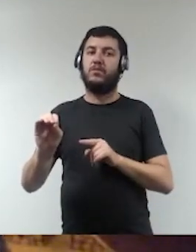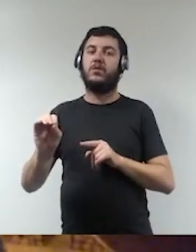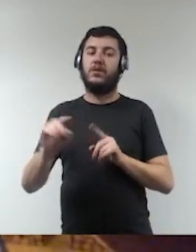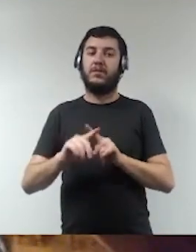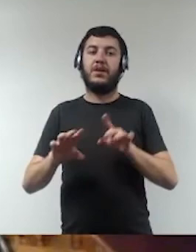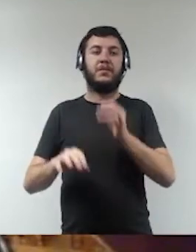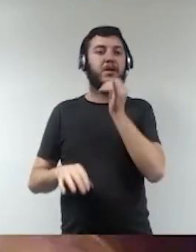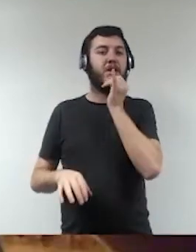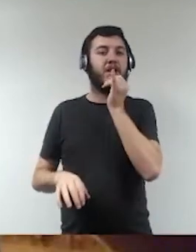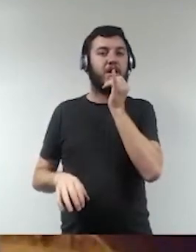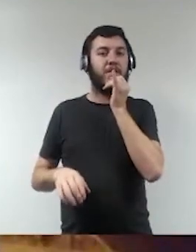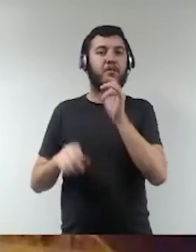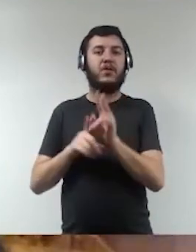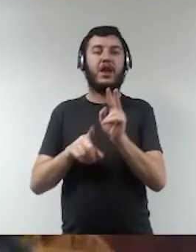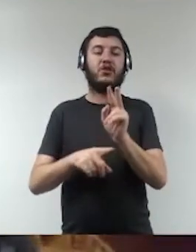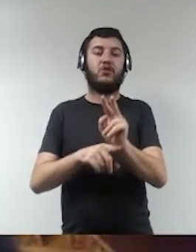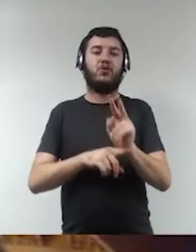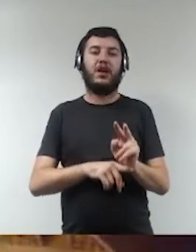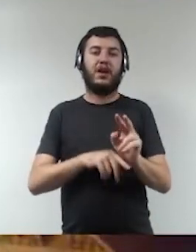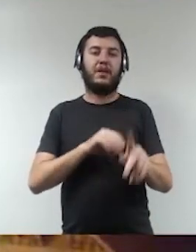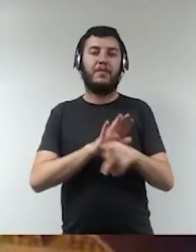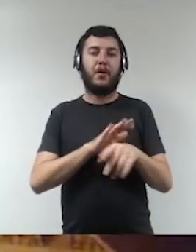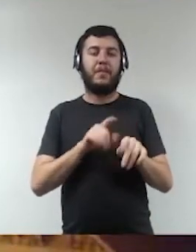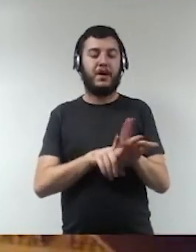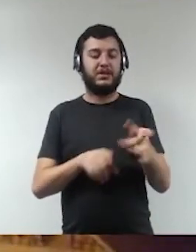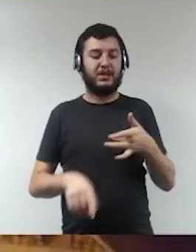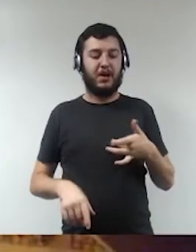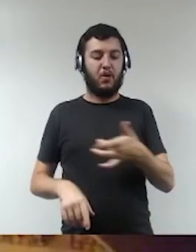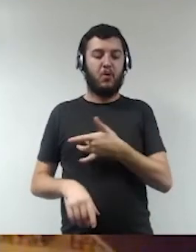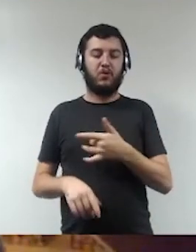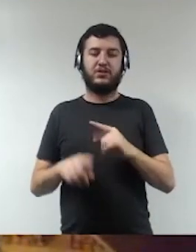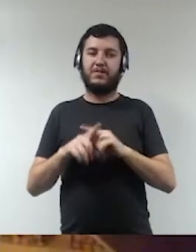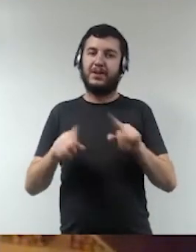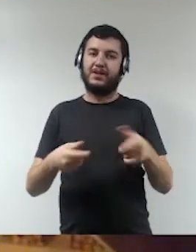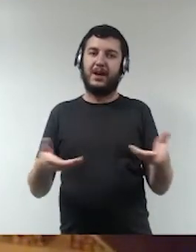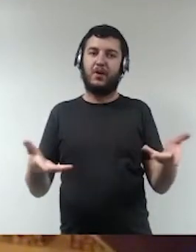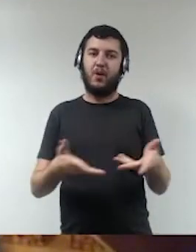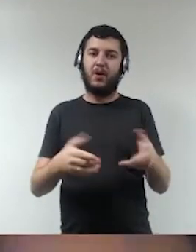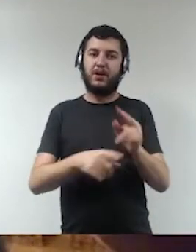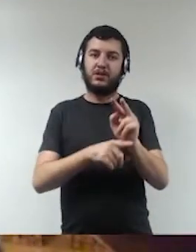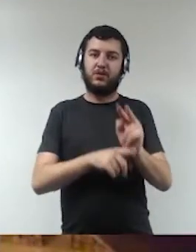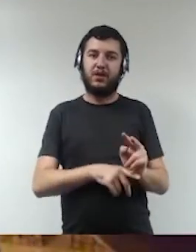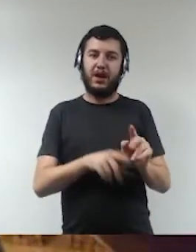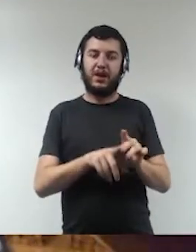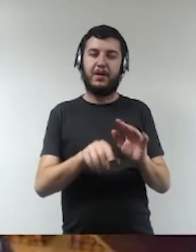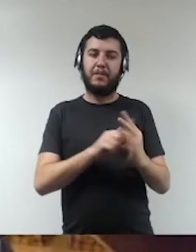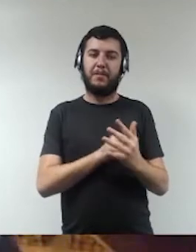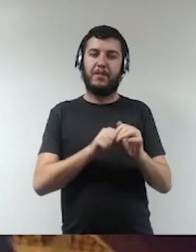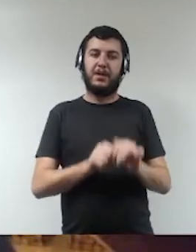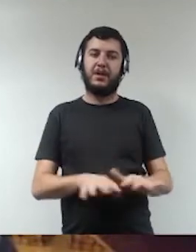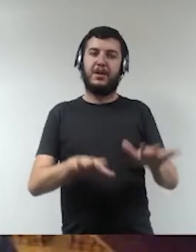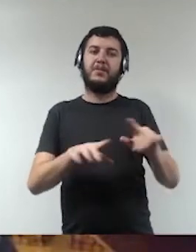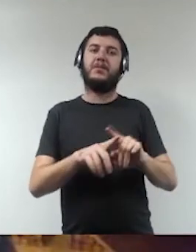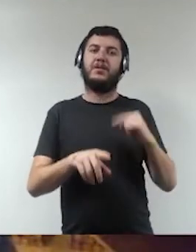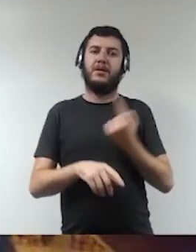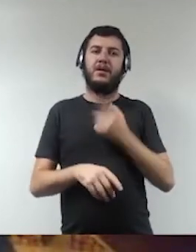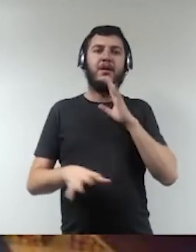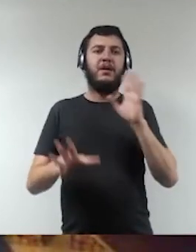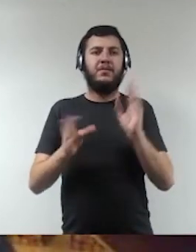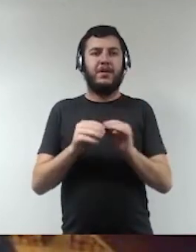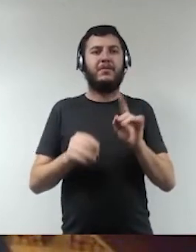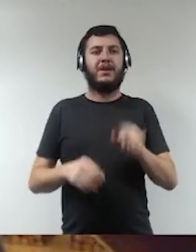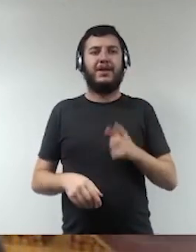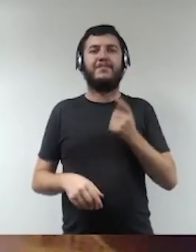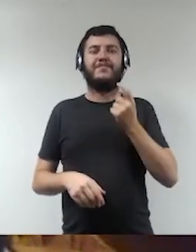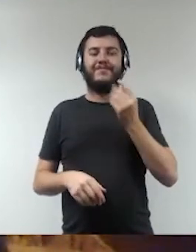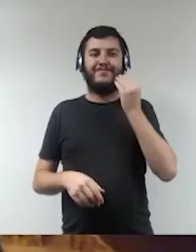falo, a tutela de saúde, ou a tutela agora em tempos de pandemia. A forma como ela chega e é colocada no colo do magistrado é muito realmente tentadora.